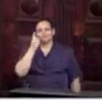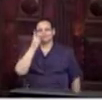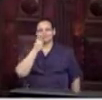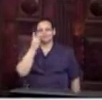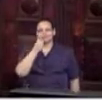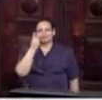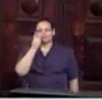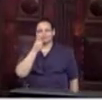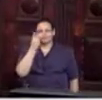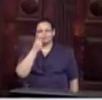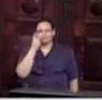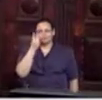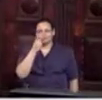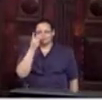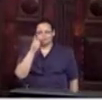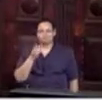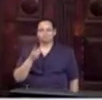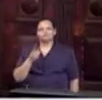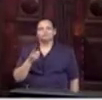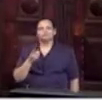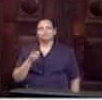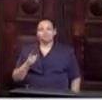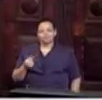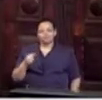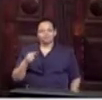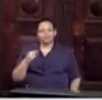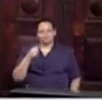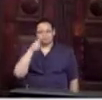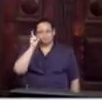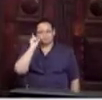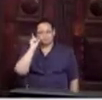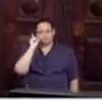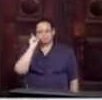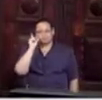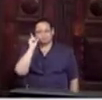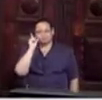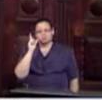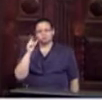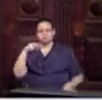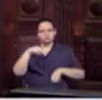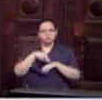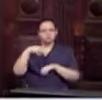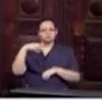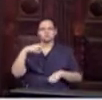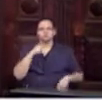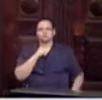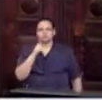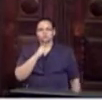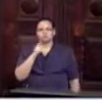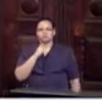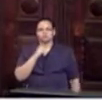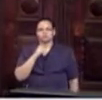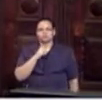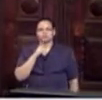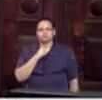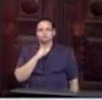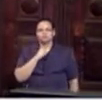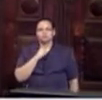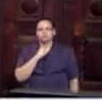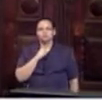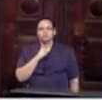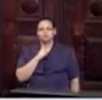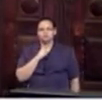que, inclusive, voltaram a se manifestar desta tribuna na sessão de ontem, este tinha sido o produto